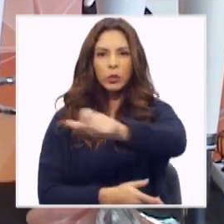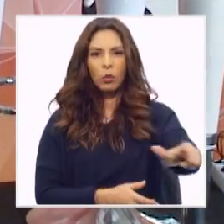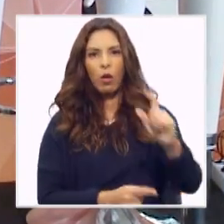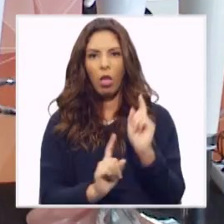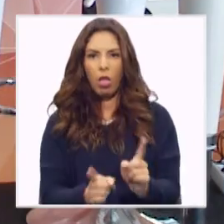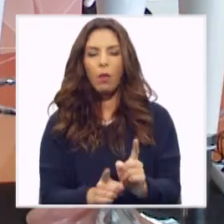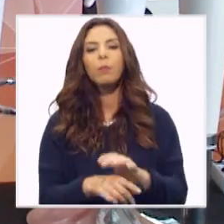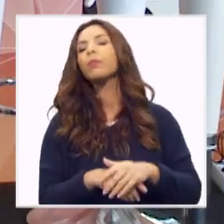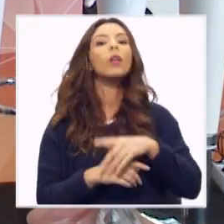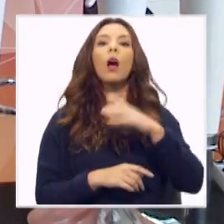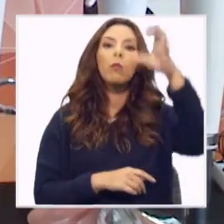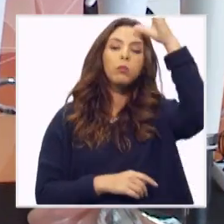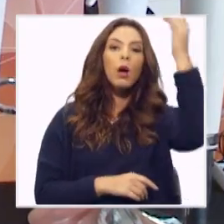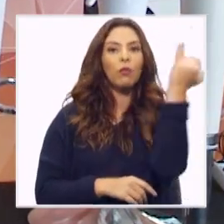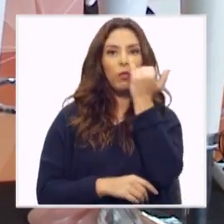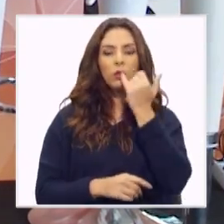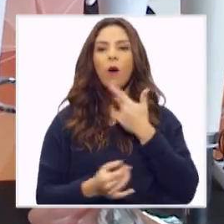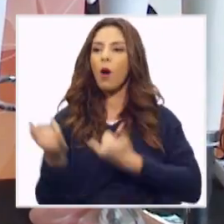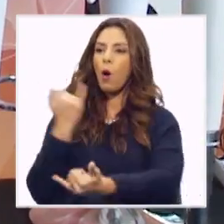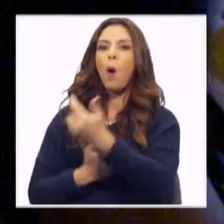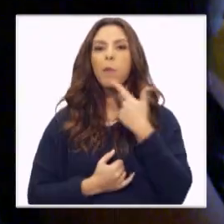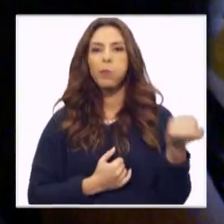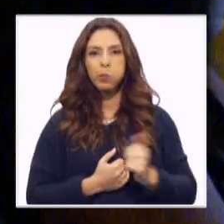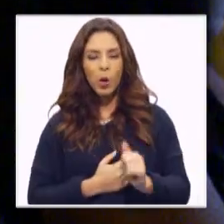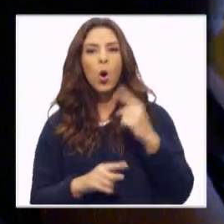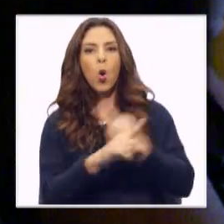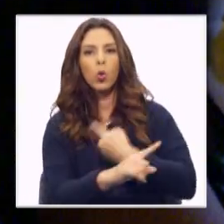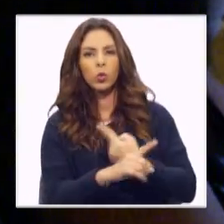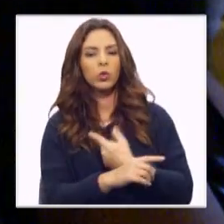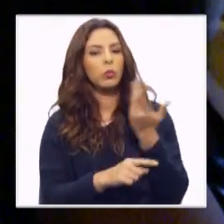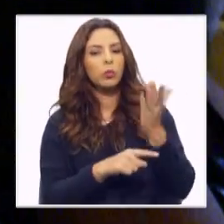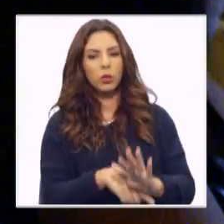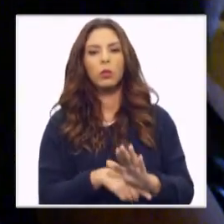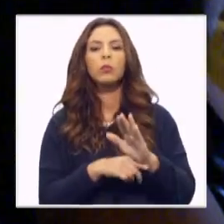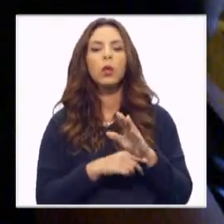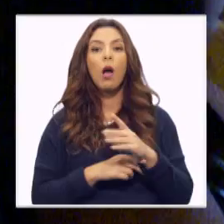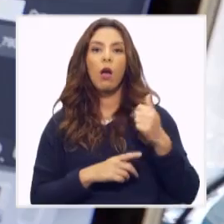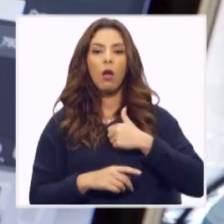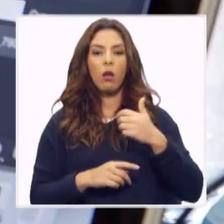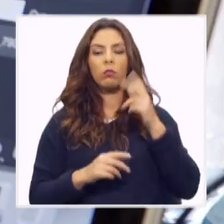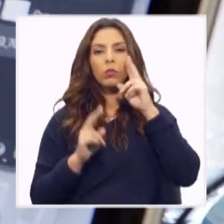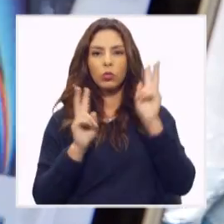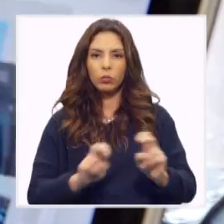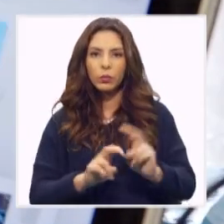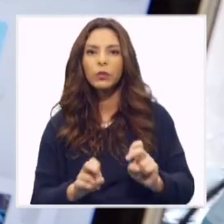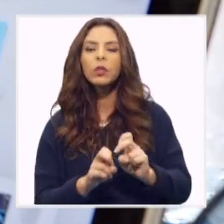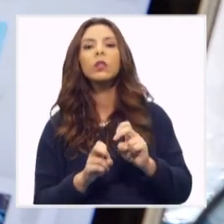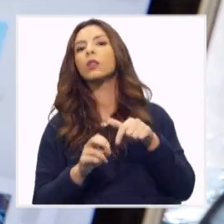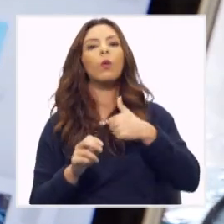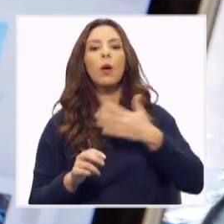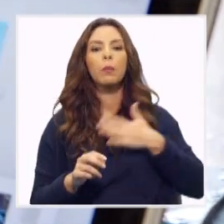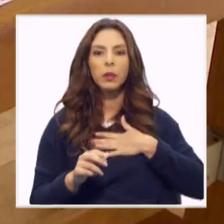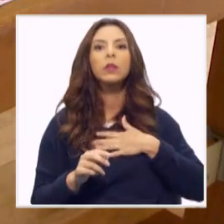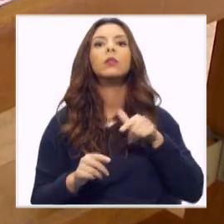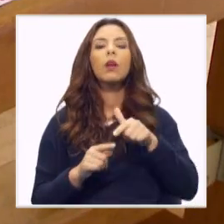tem capacidades que a inteligência artificial não pode substituir. Ainda assim, um estudo da Accenture revela que até